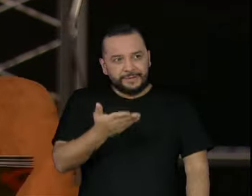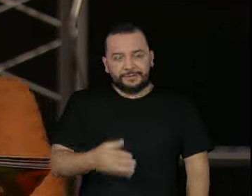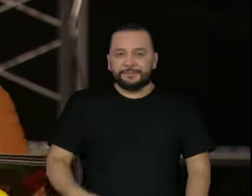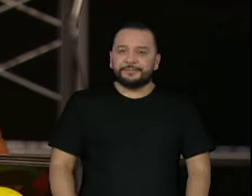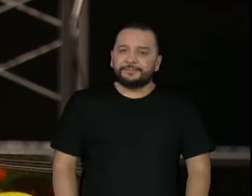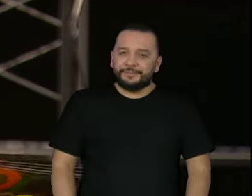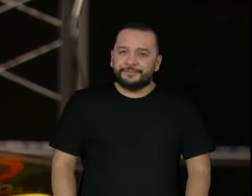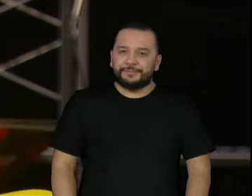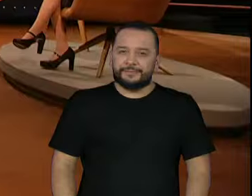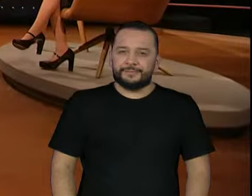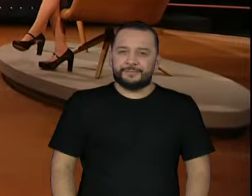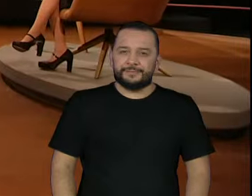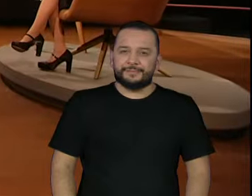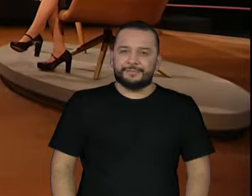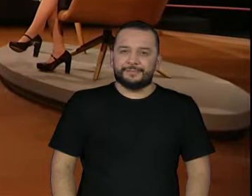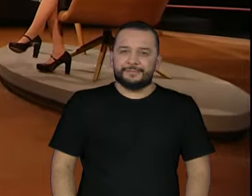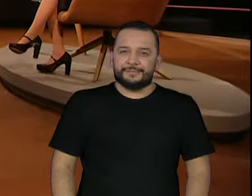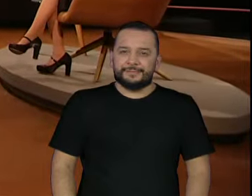ser.